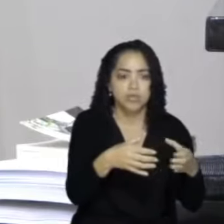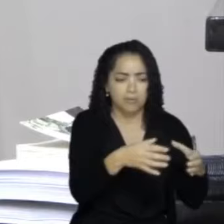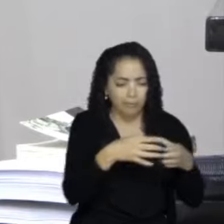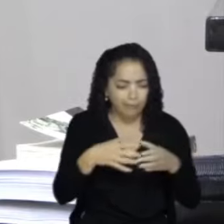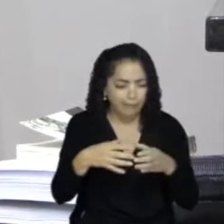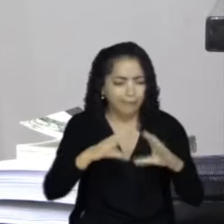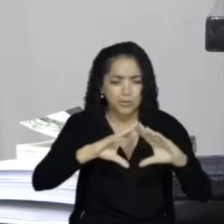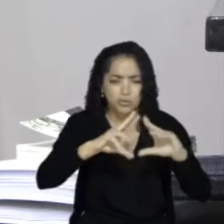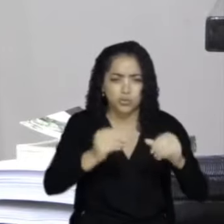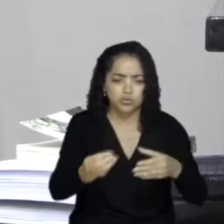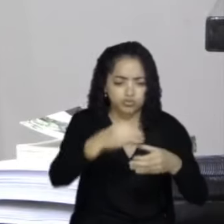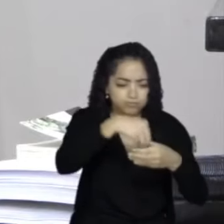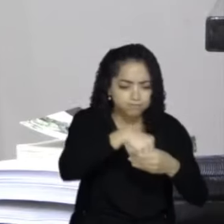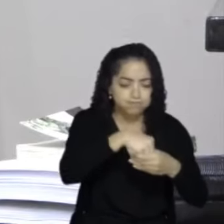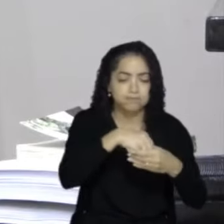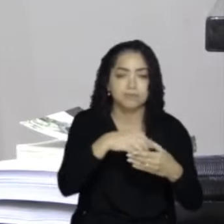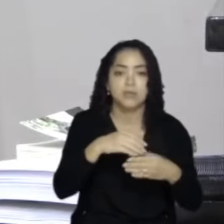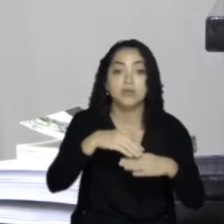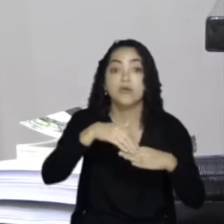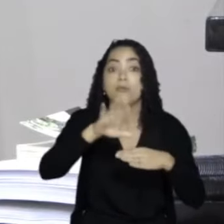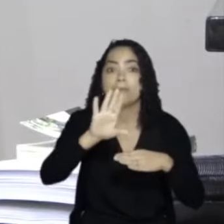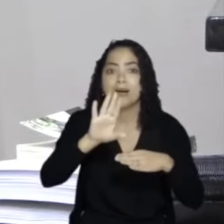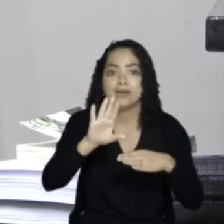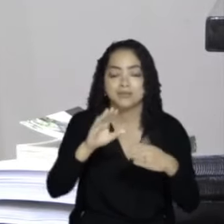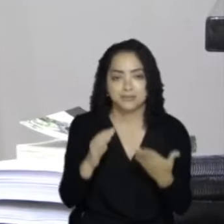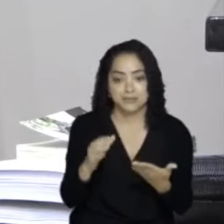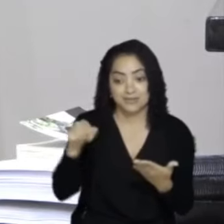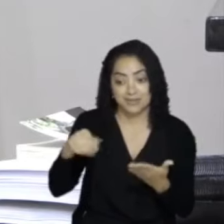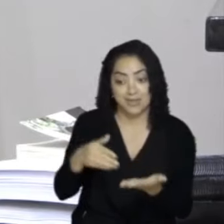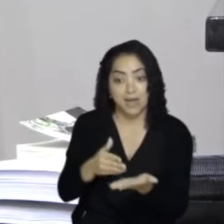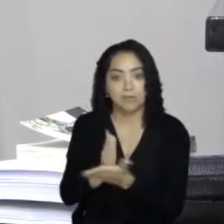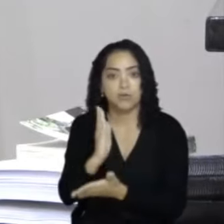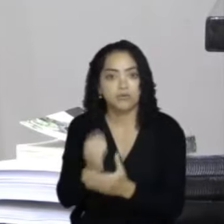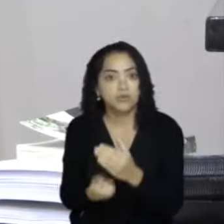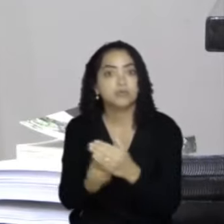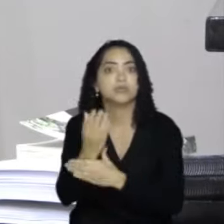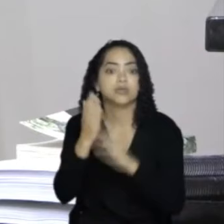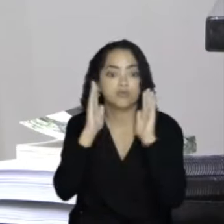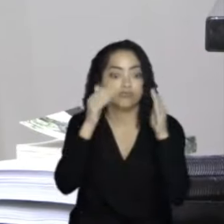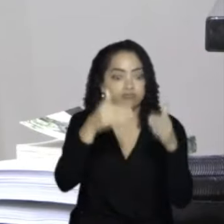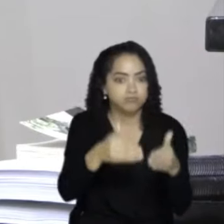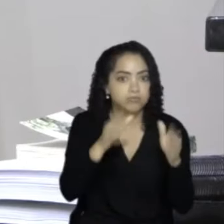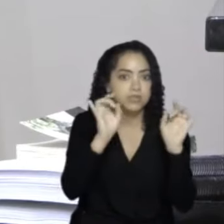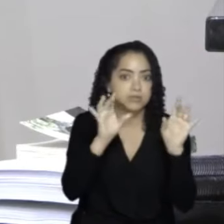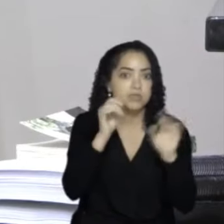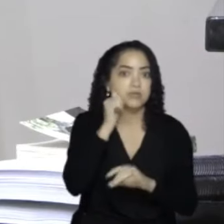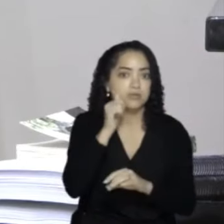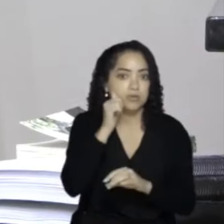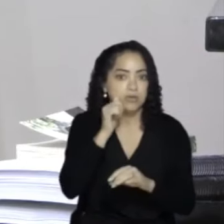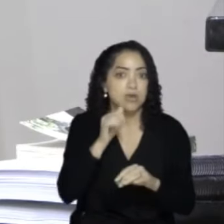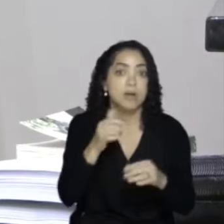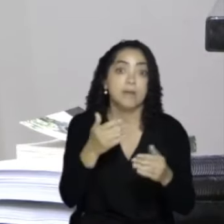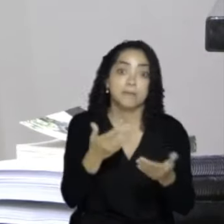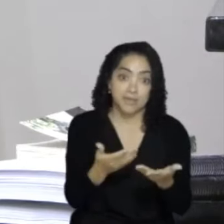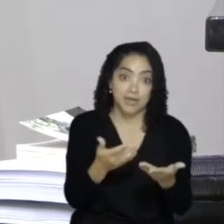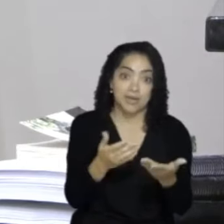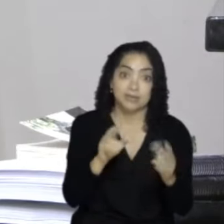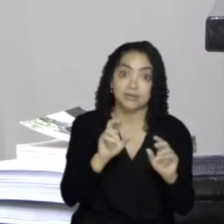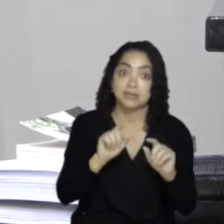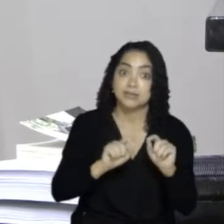conta as deputadas. E o mais inusitado é que essa casa aprovou e criou a Procuradoria Especial da Mulher para tratar dos assuntos da mulher, sendo que a